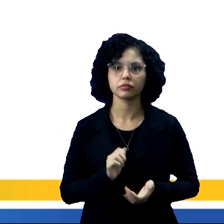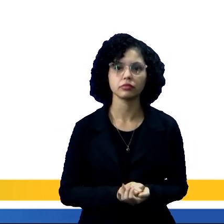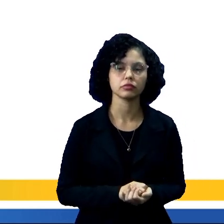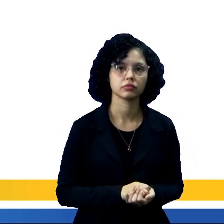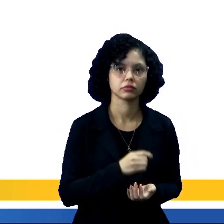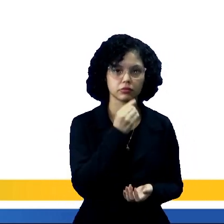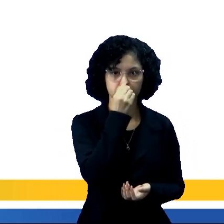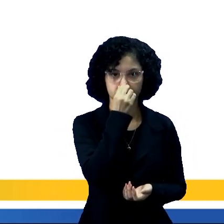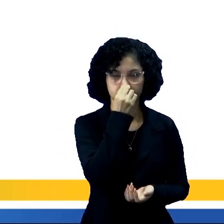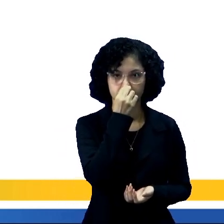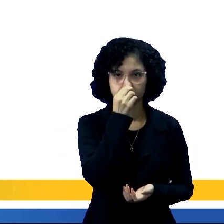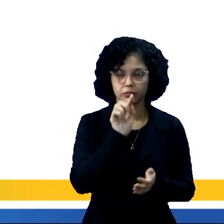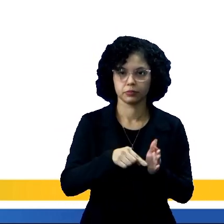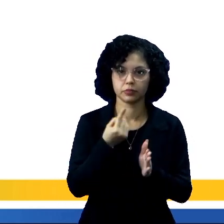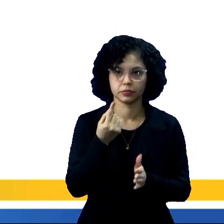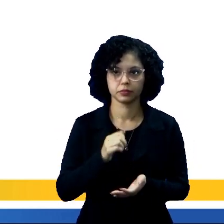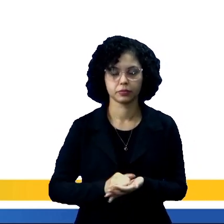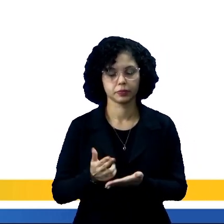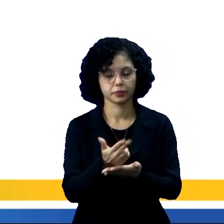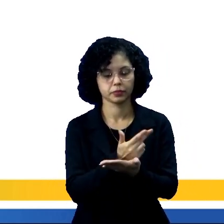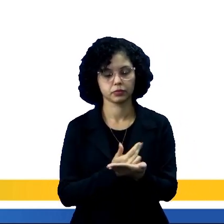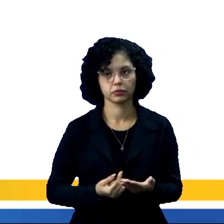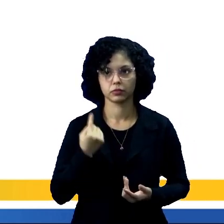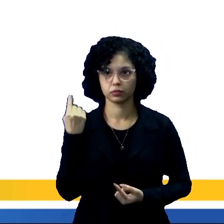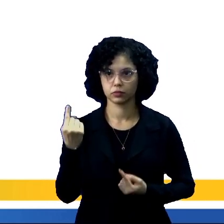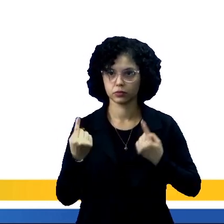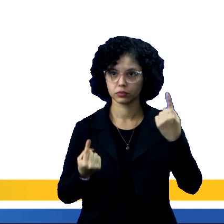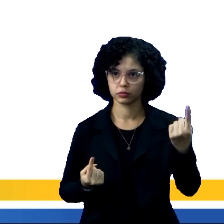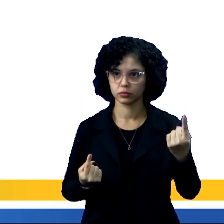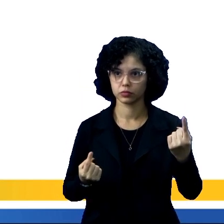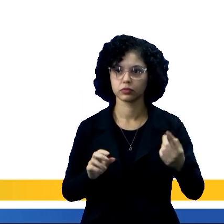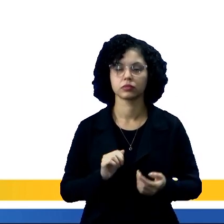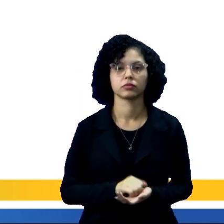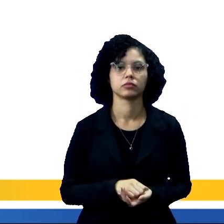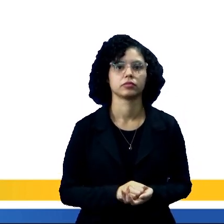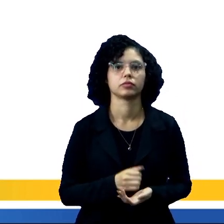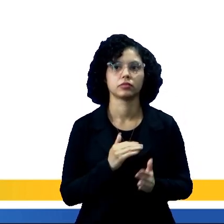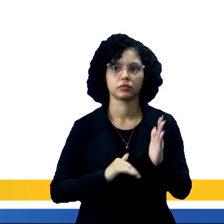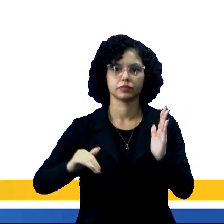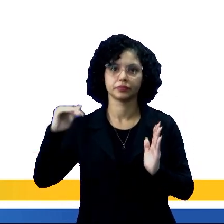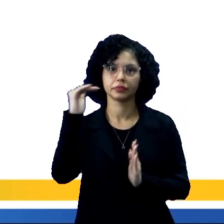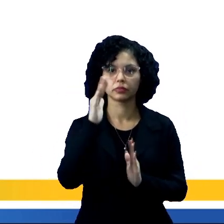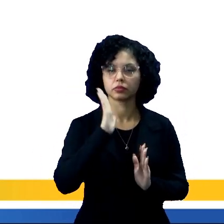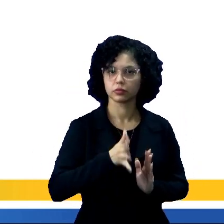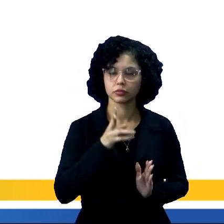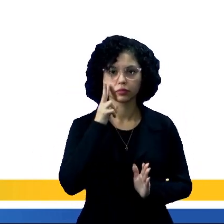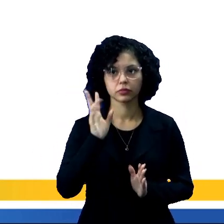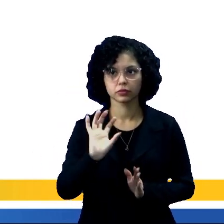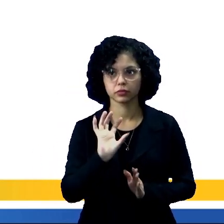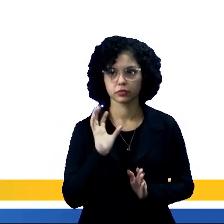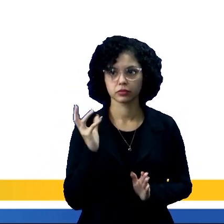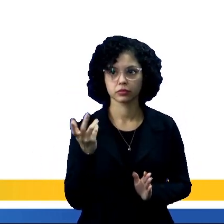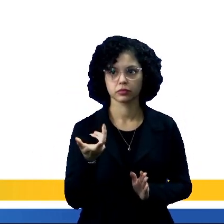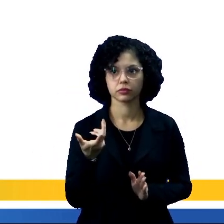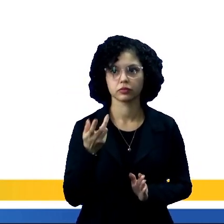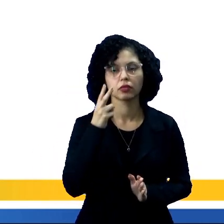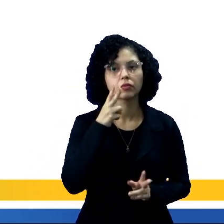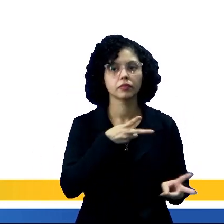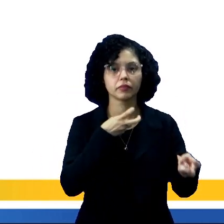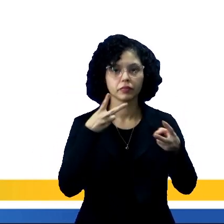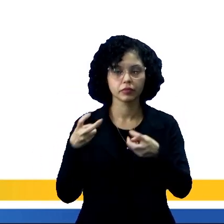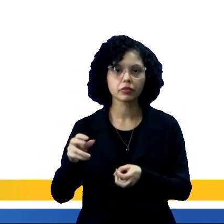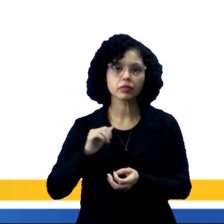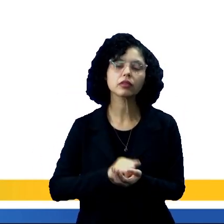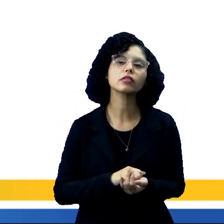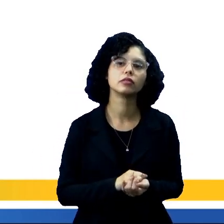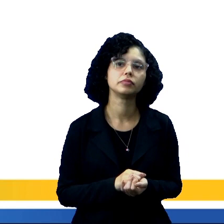tá? No primeiro desenho, o 1 e o 5 tá de uma posição. Em cima, aí ele já vai vir, ó. Observe lá que eu botei